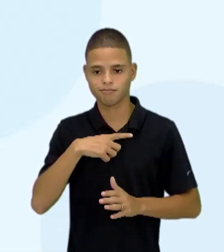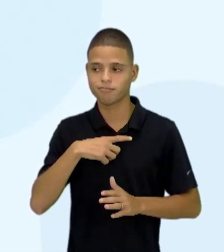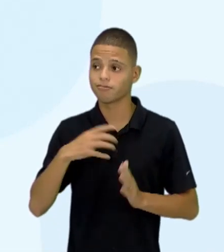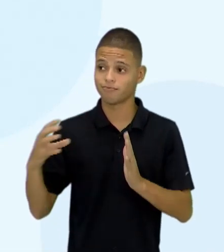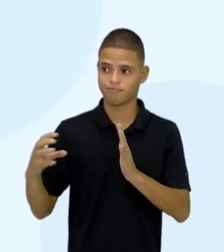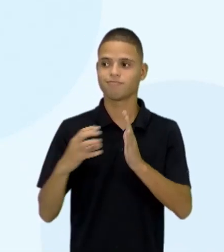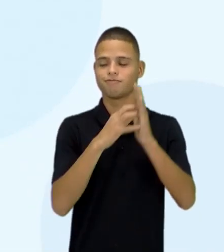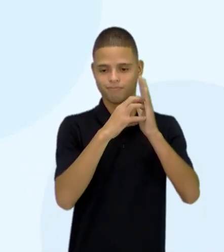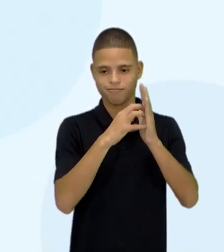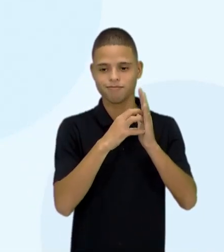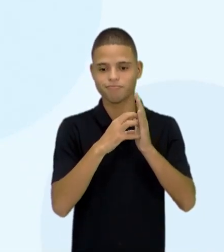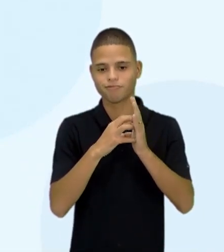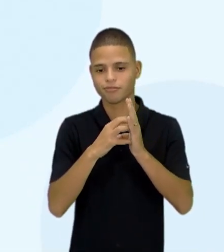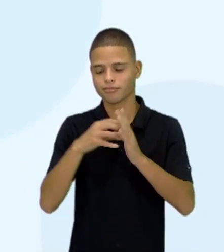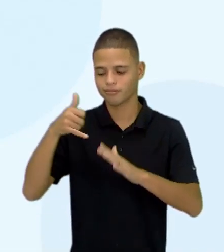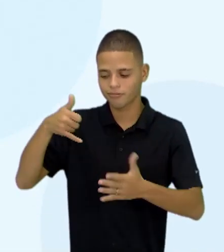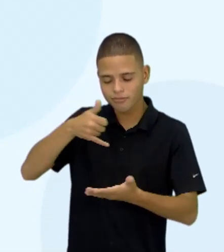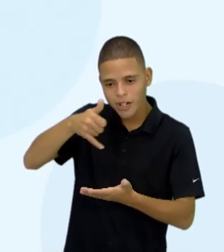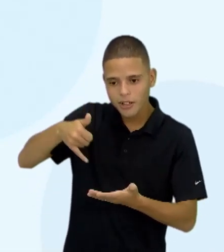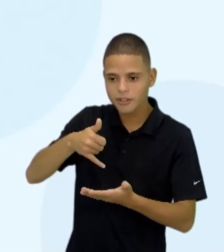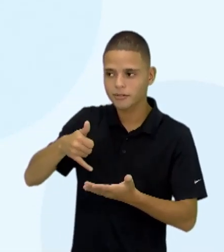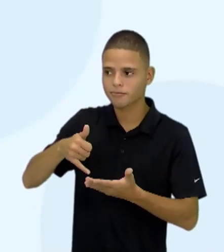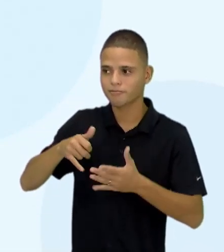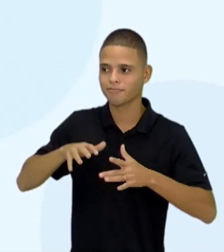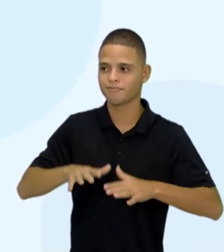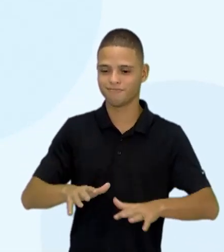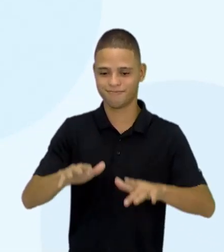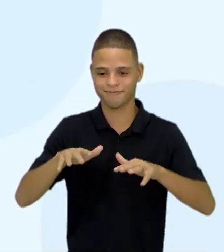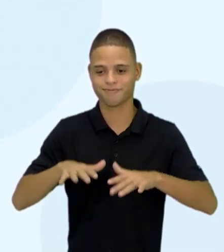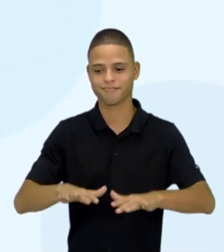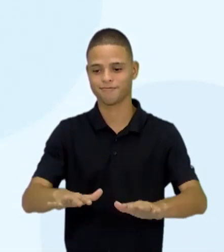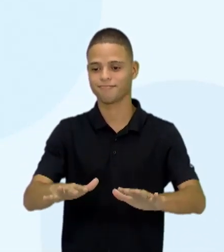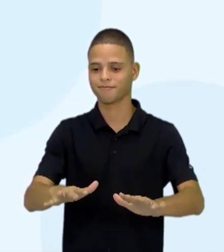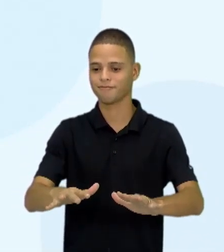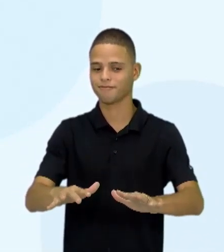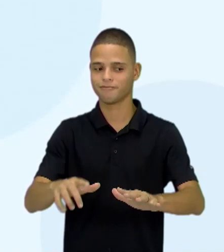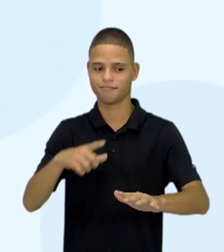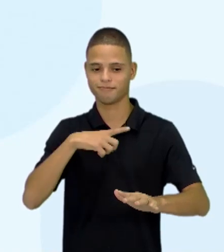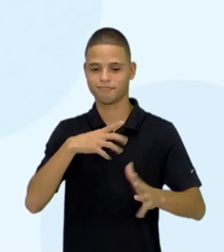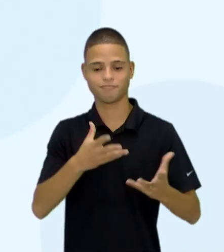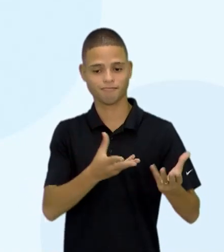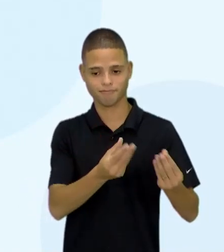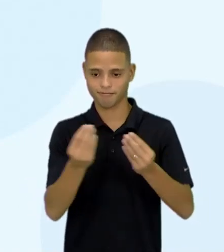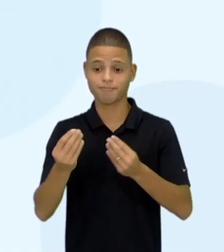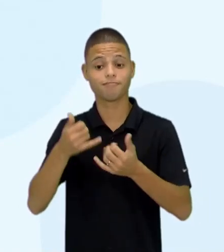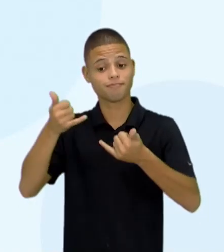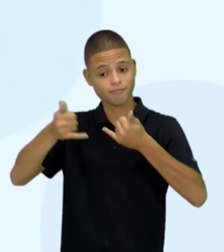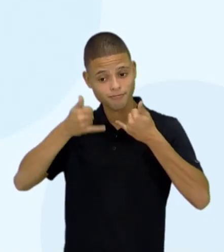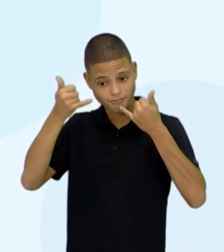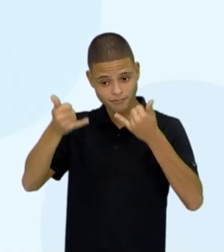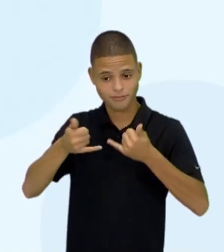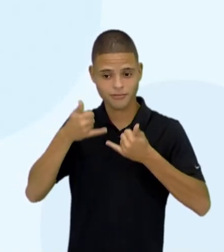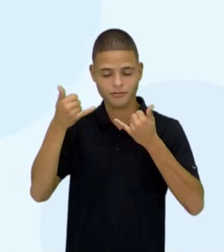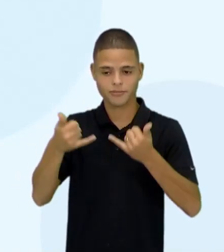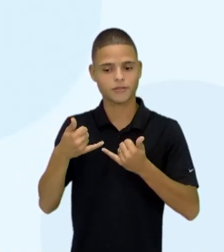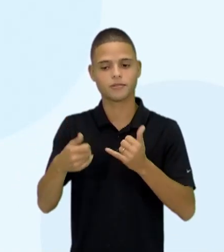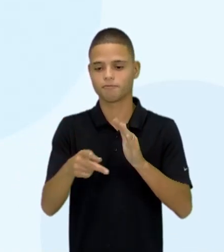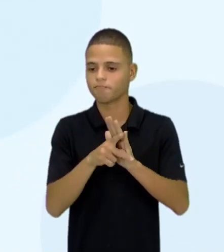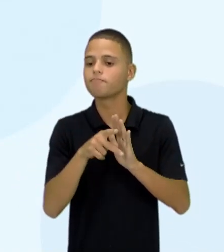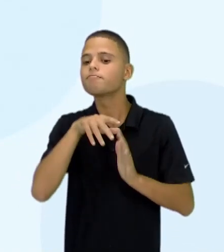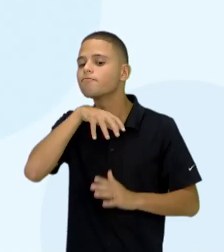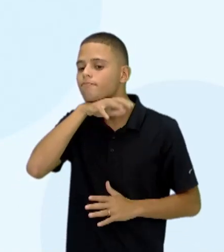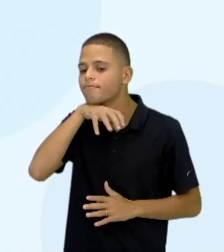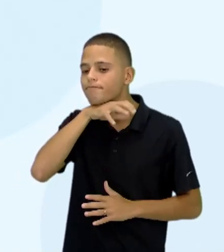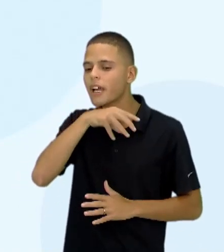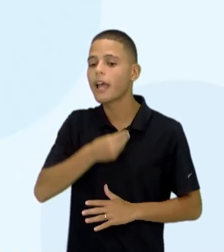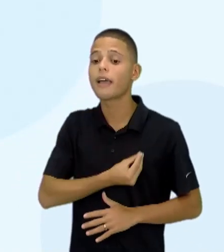impacto da contaminação poderia ser calculado se houvesse um banco de dados com informações sobre os animais que